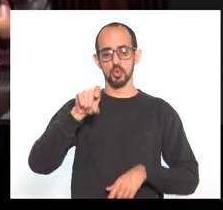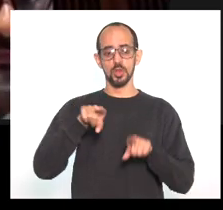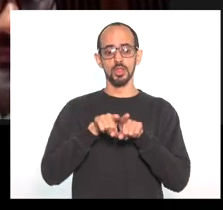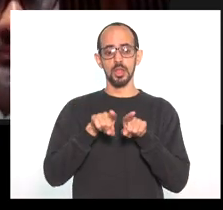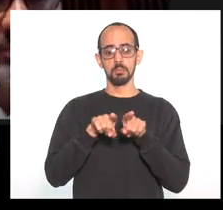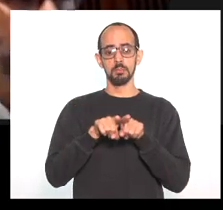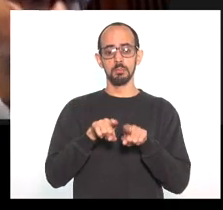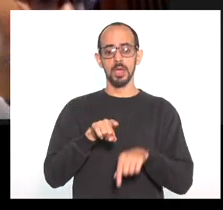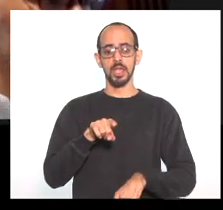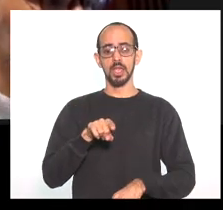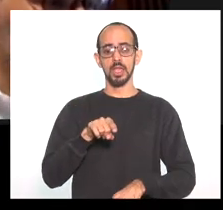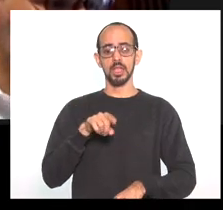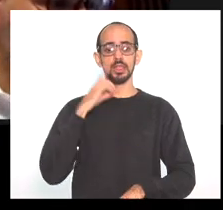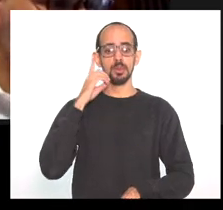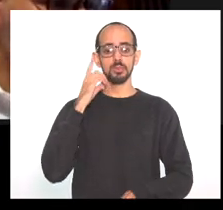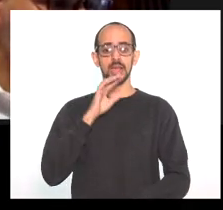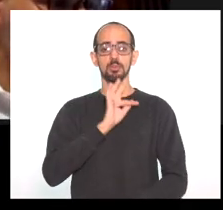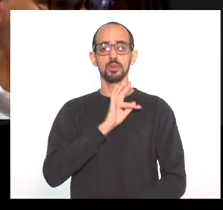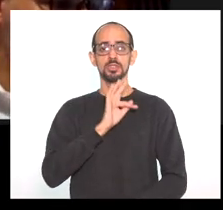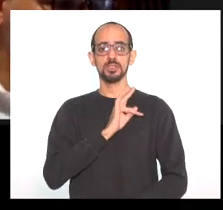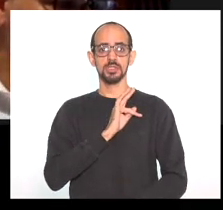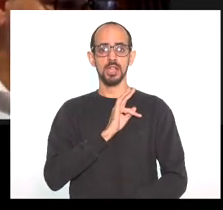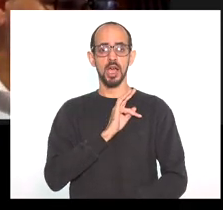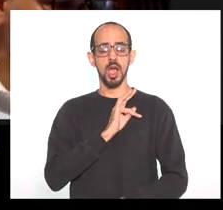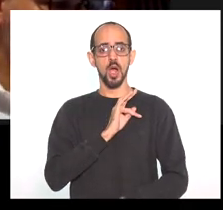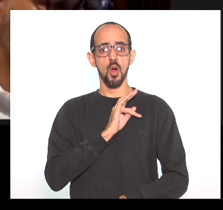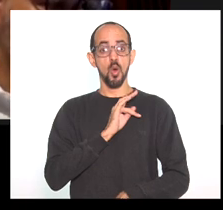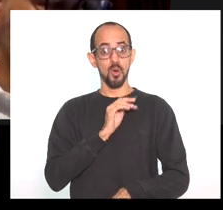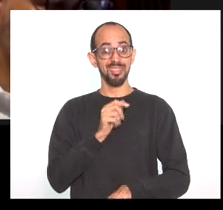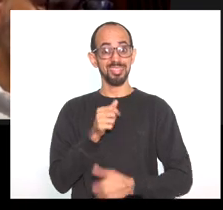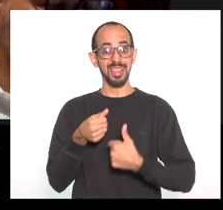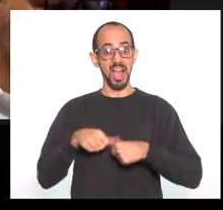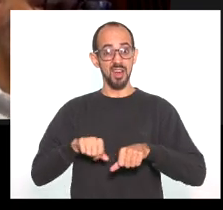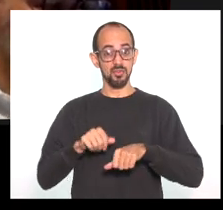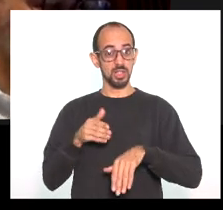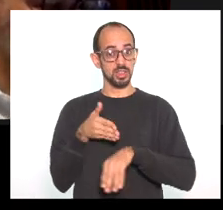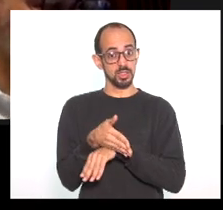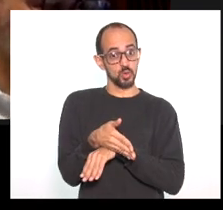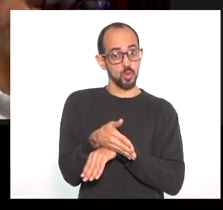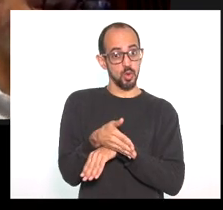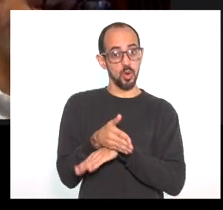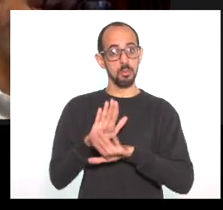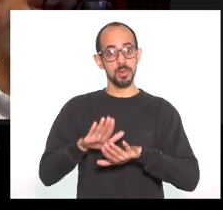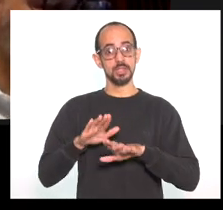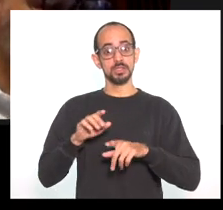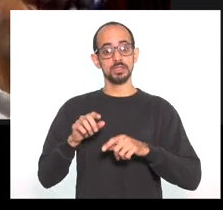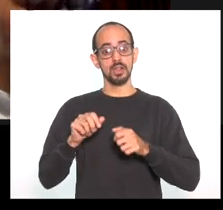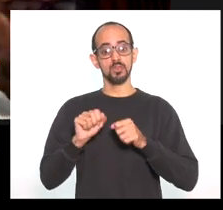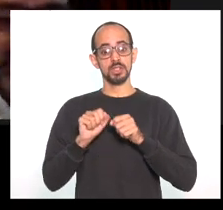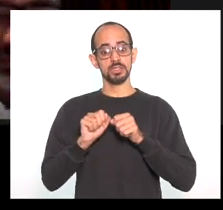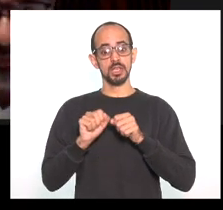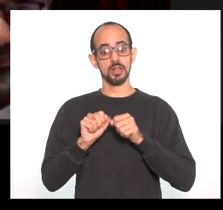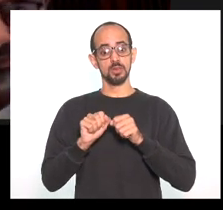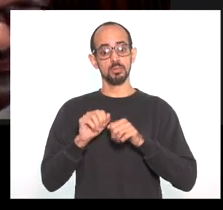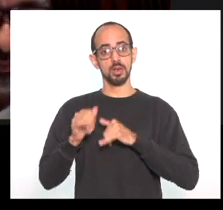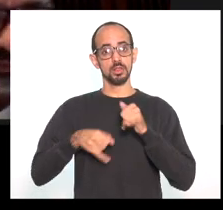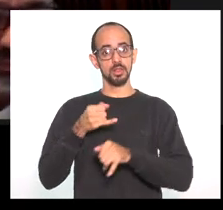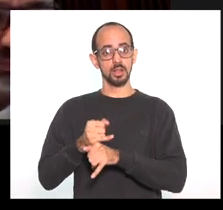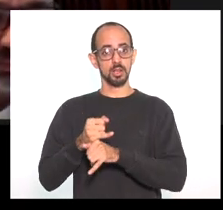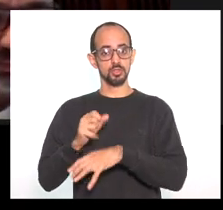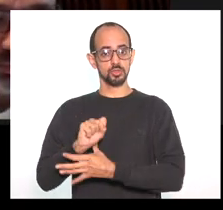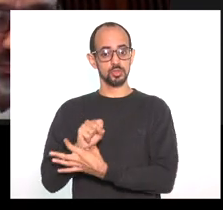Rocha esteve presente, saiu, está instalando a comissão de segurança e